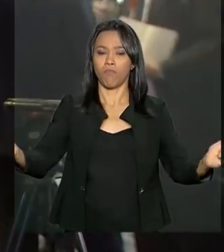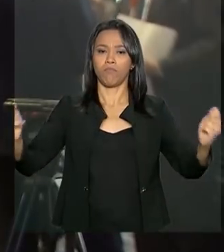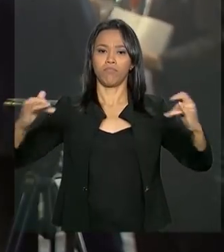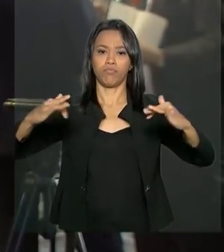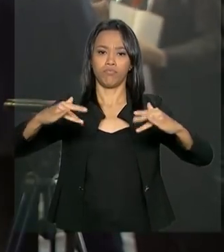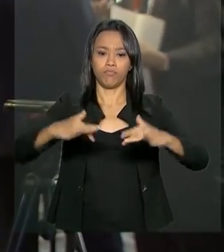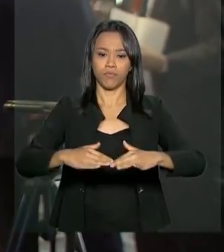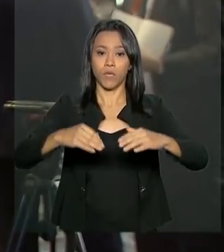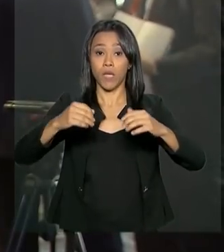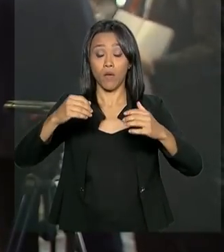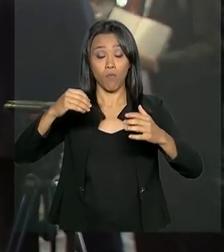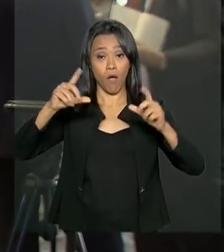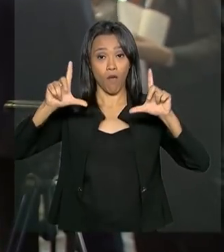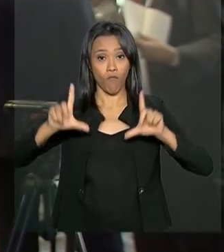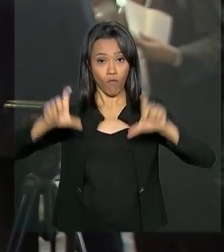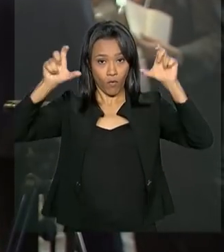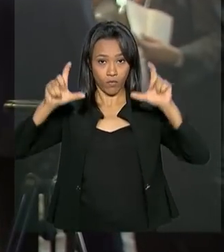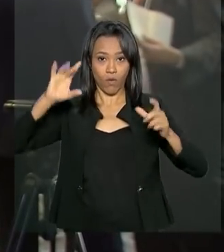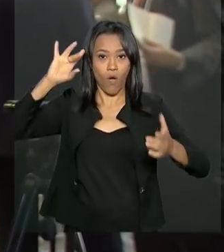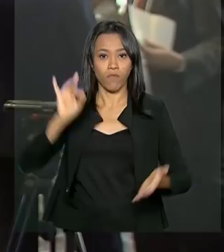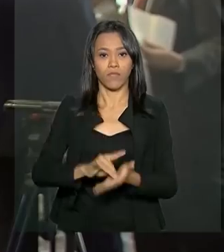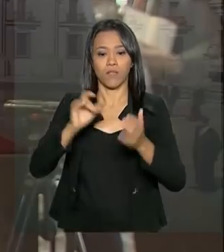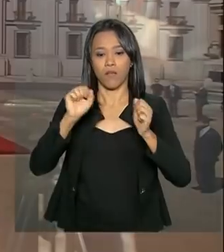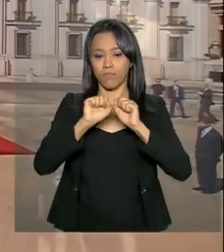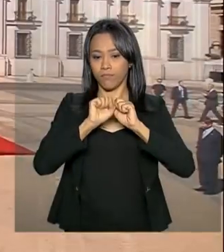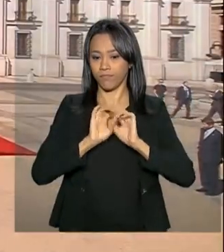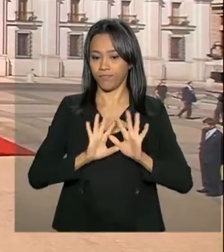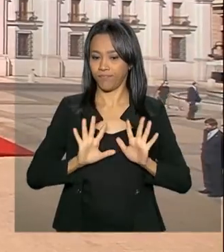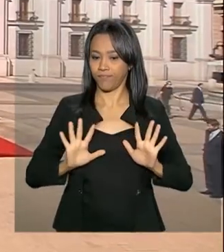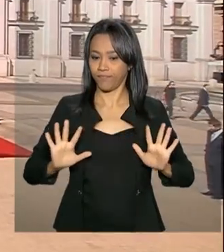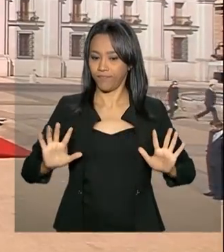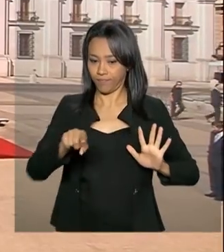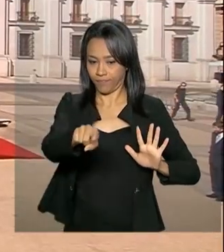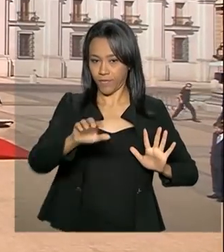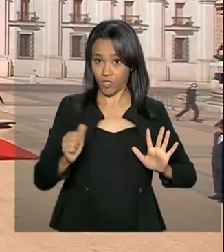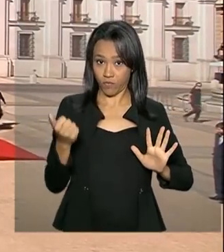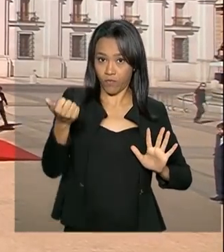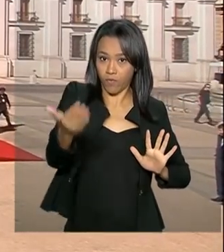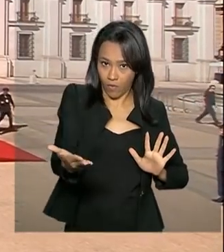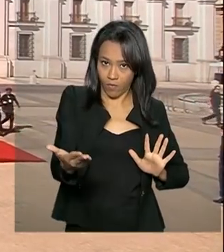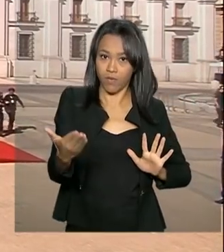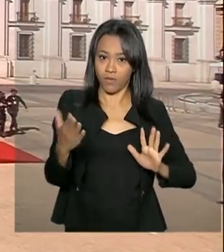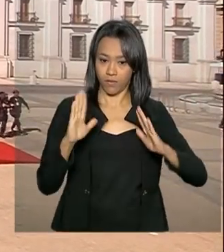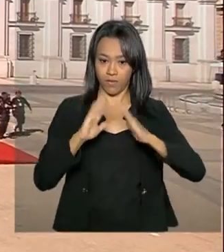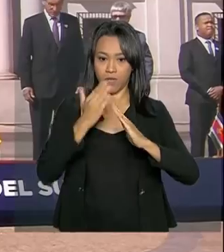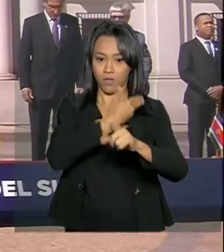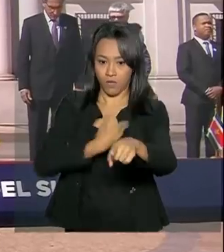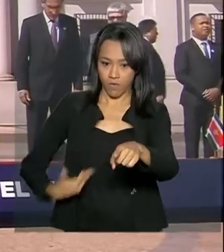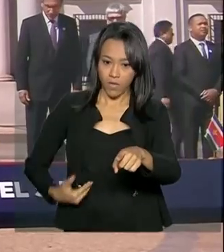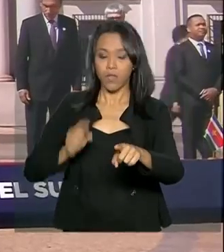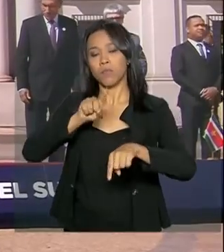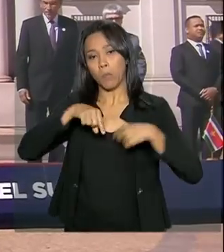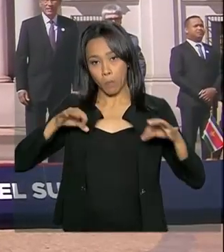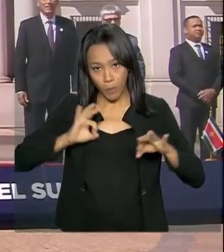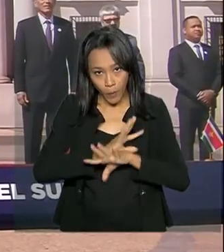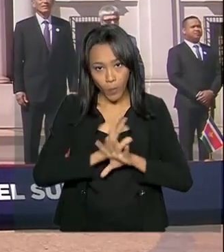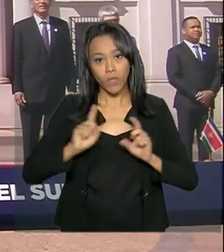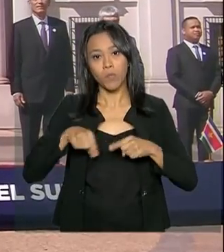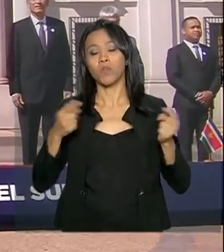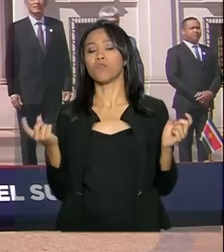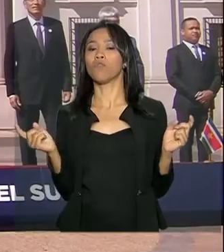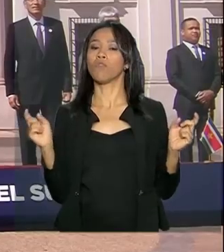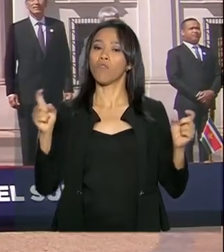para uma foto oficial que foi feita ali do lado de fora do Palácio e logo depois voltaram para essa sessão